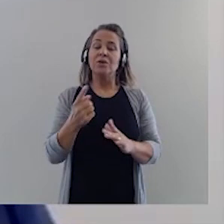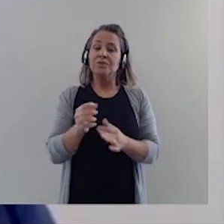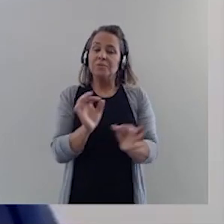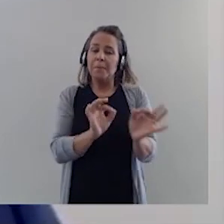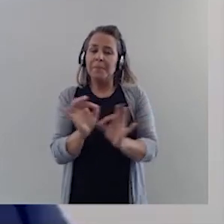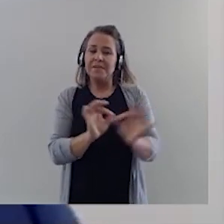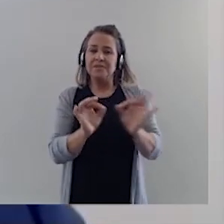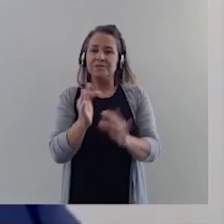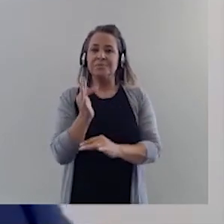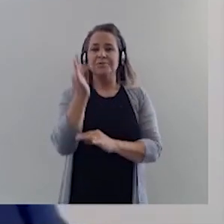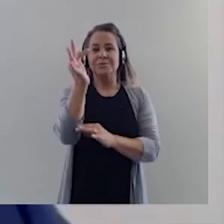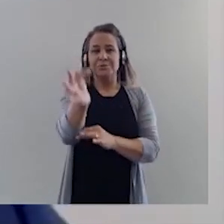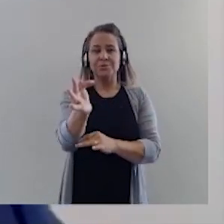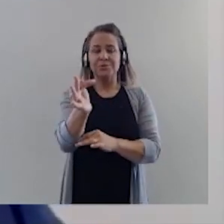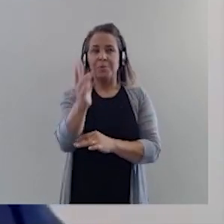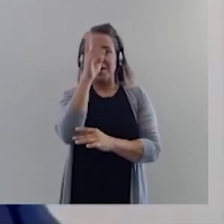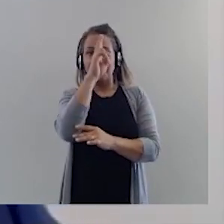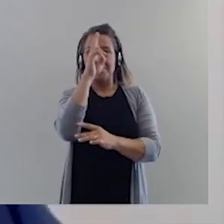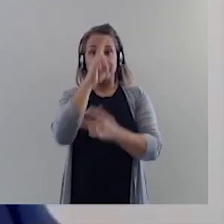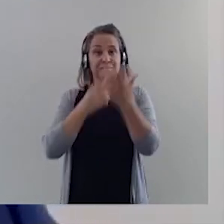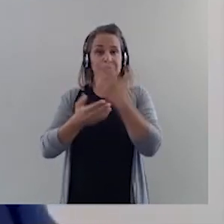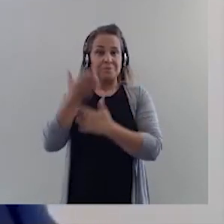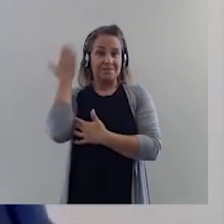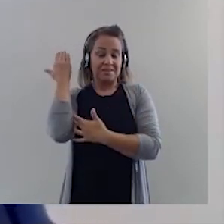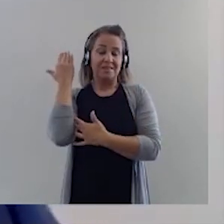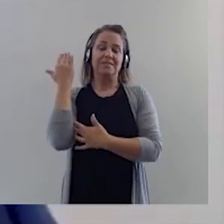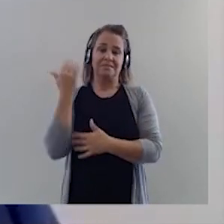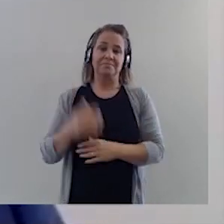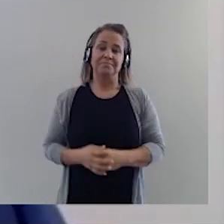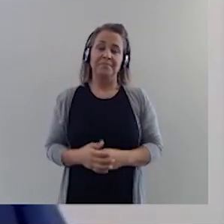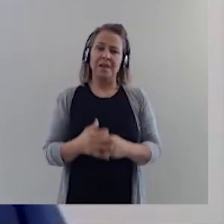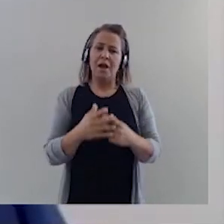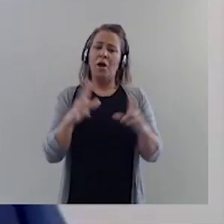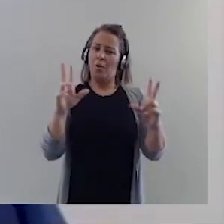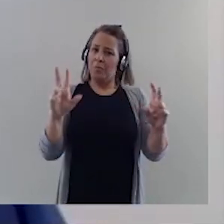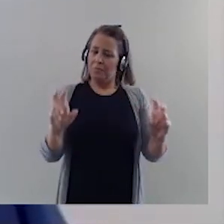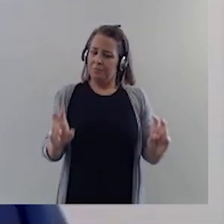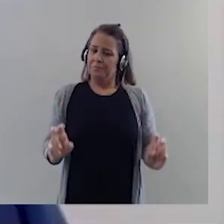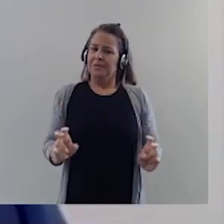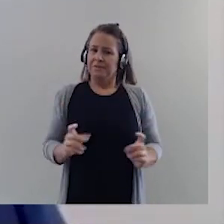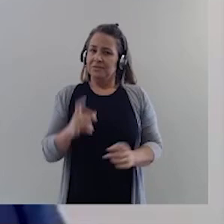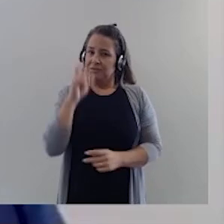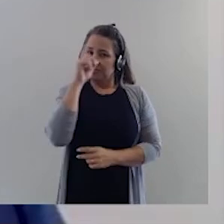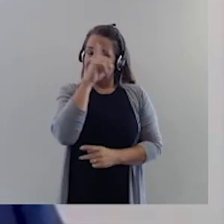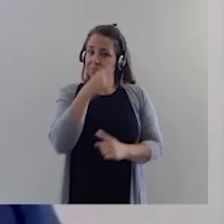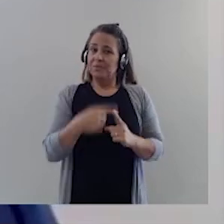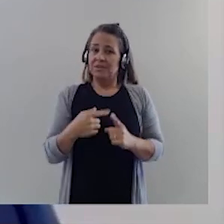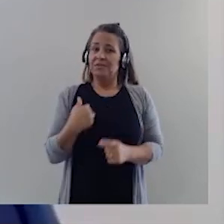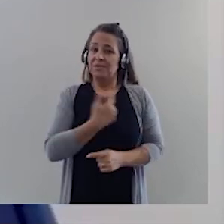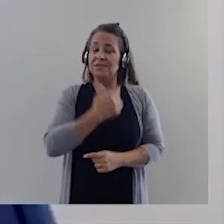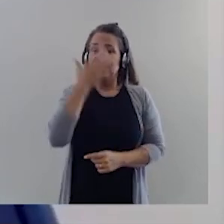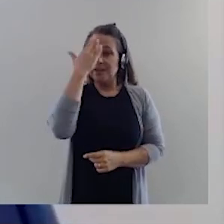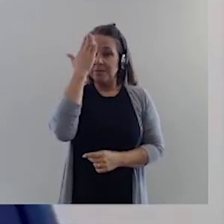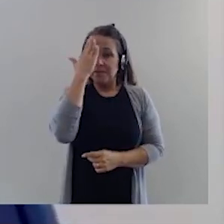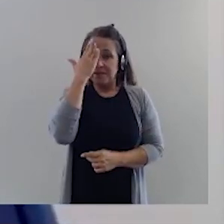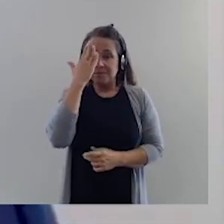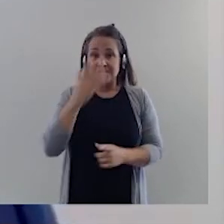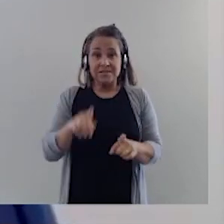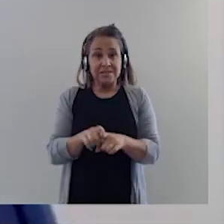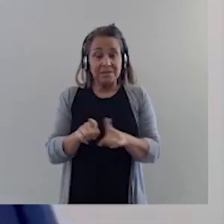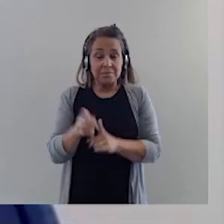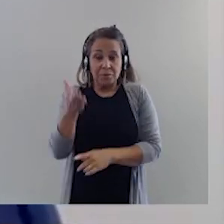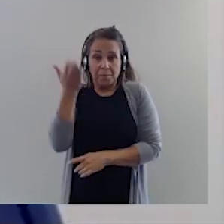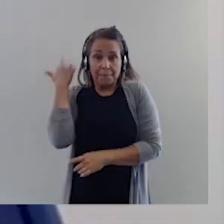né? Mas essa tarefa é muito difícil, porque no Brasil, como nós sabemos, até o passado